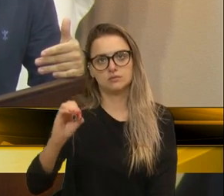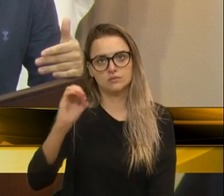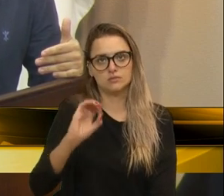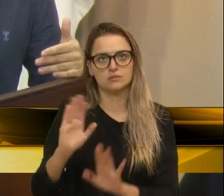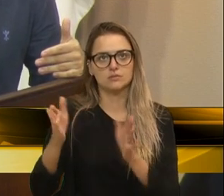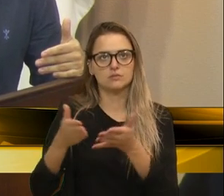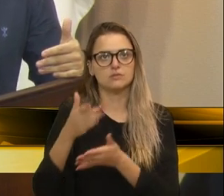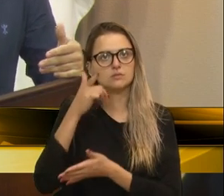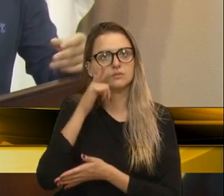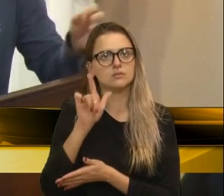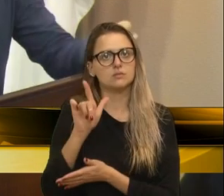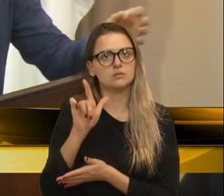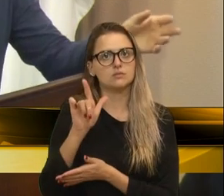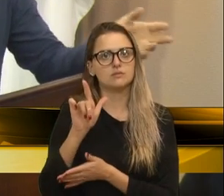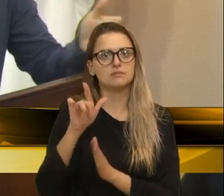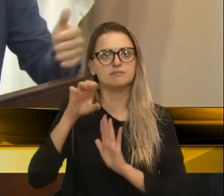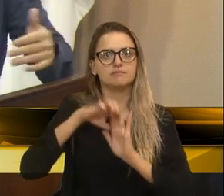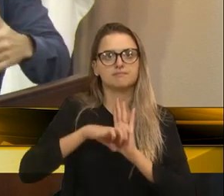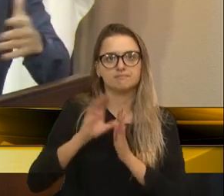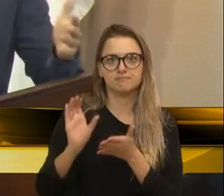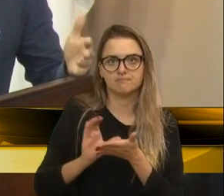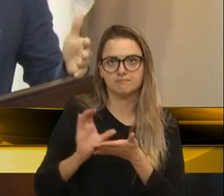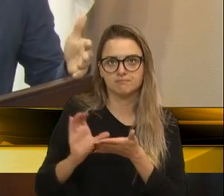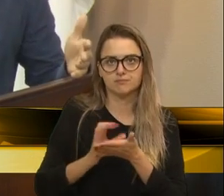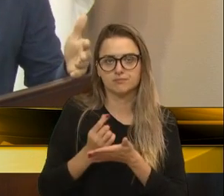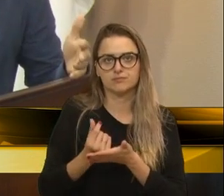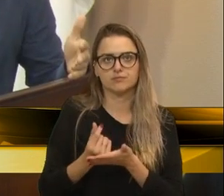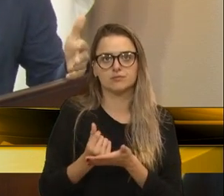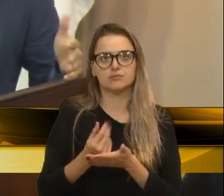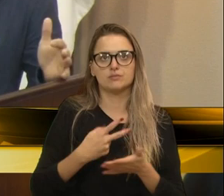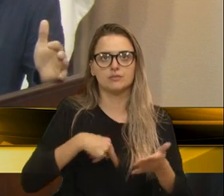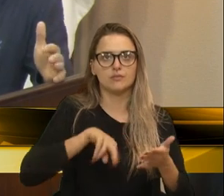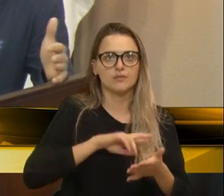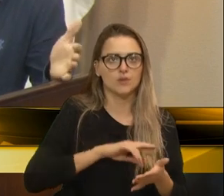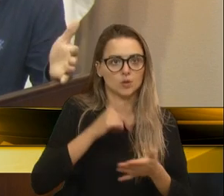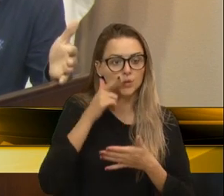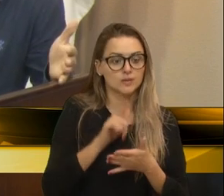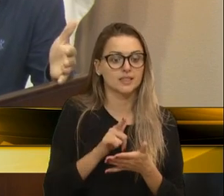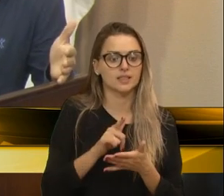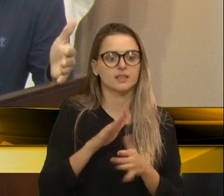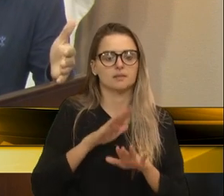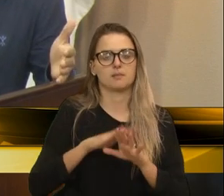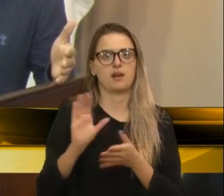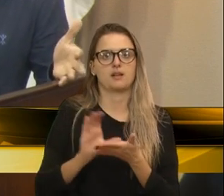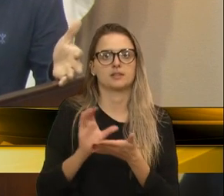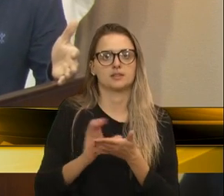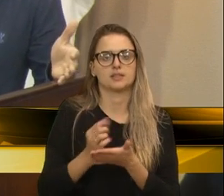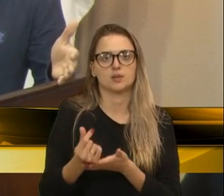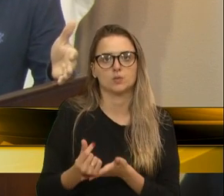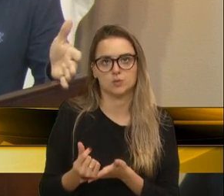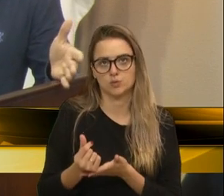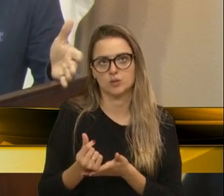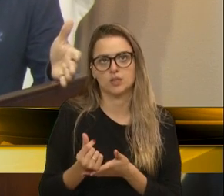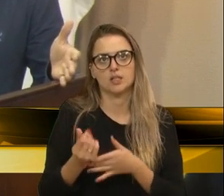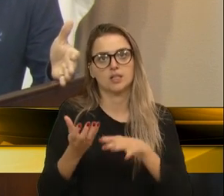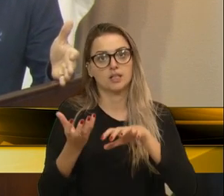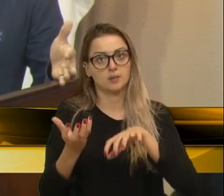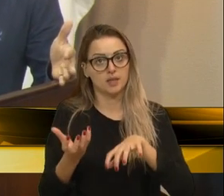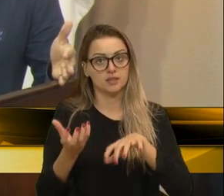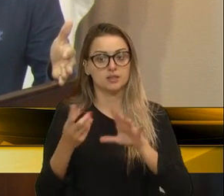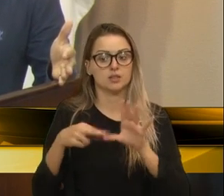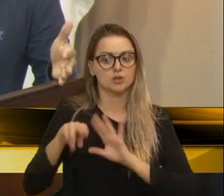pudéssemos garantir essas emendas. Nós passamos o chapéu, a gente pode dizer assim que nós passamos o chapéu lá em Brasília nesses dias que nós estivemos